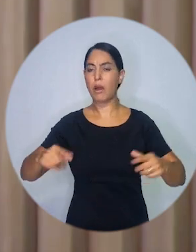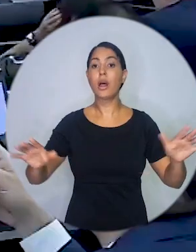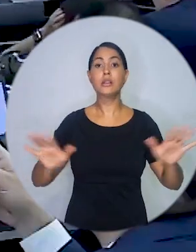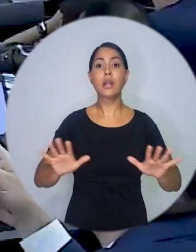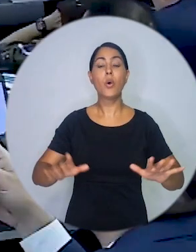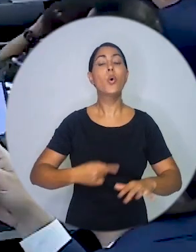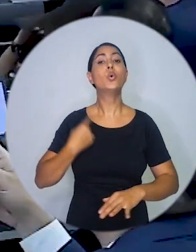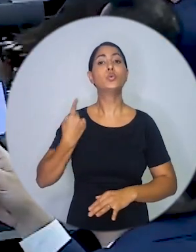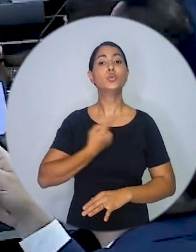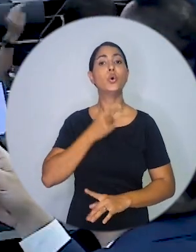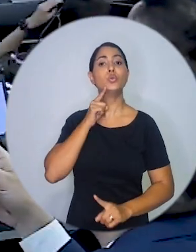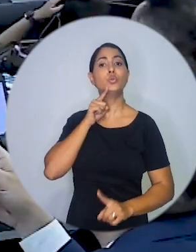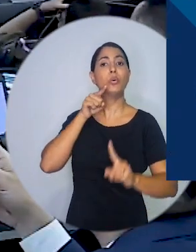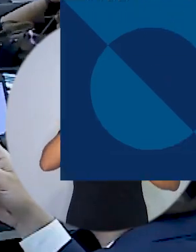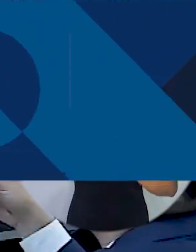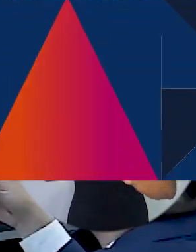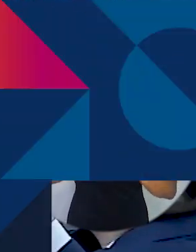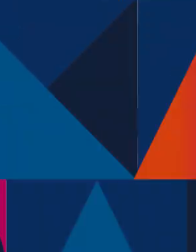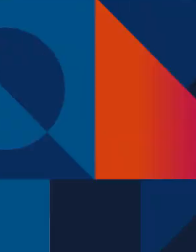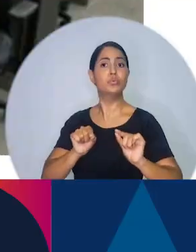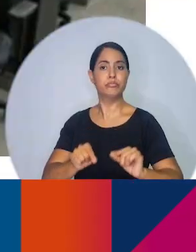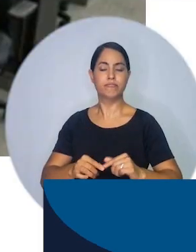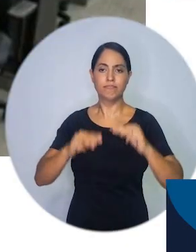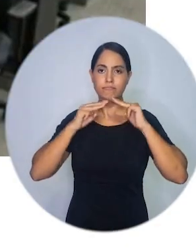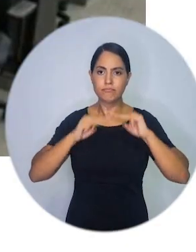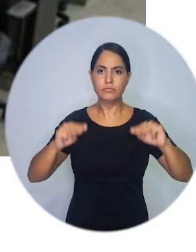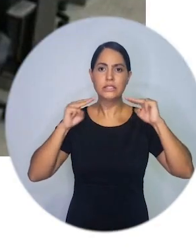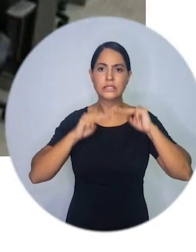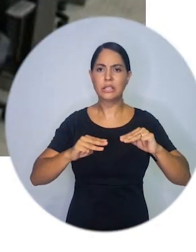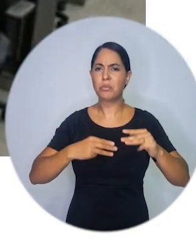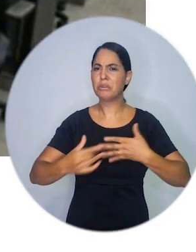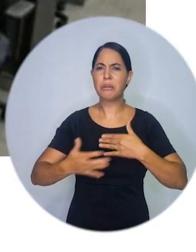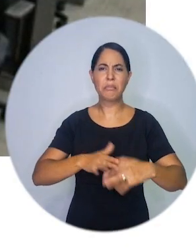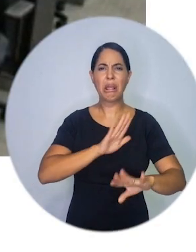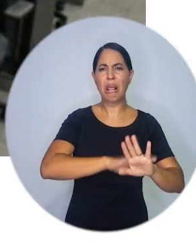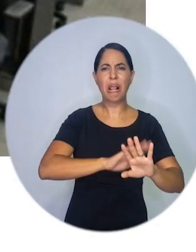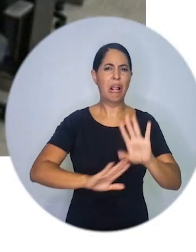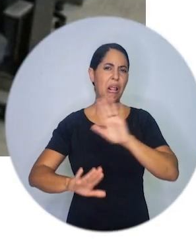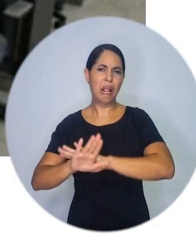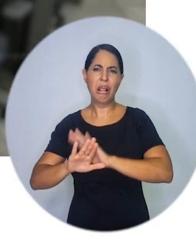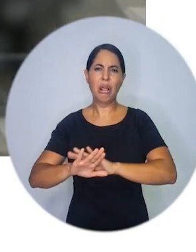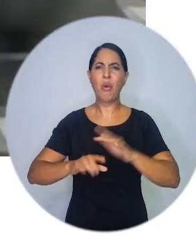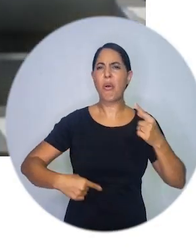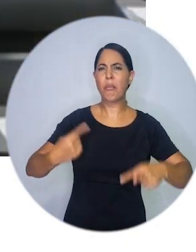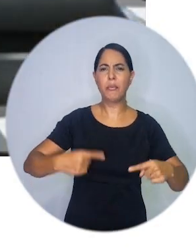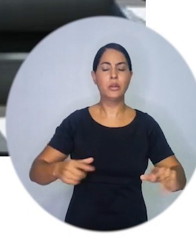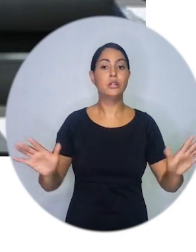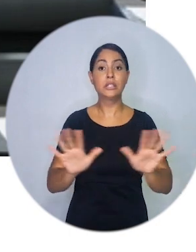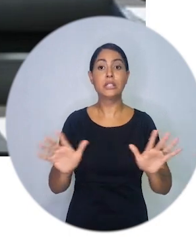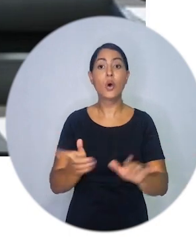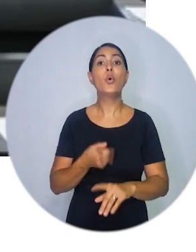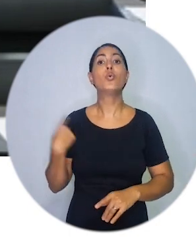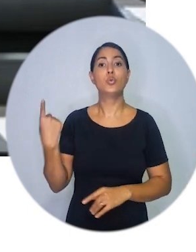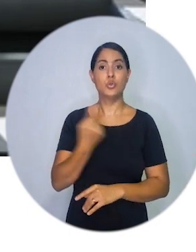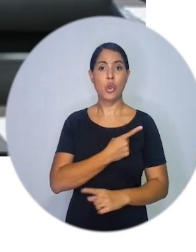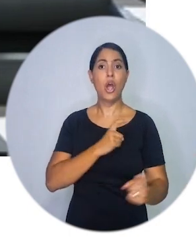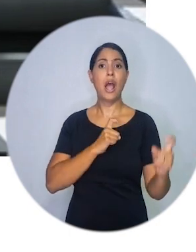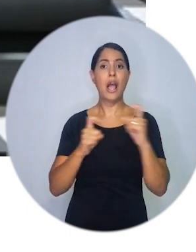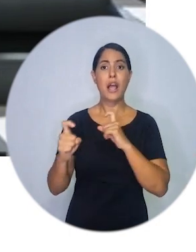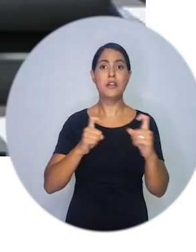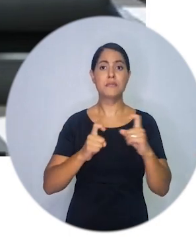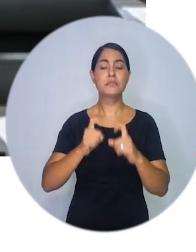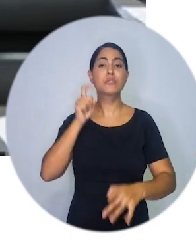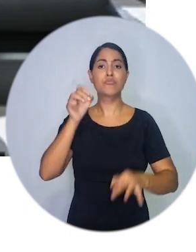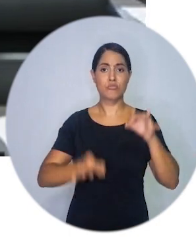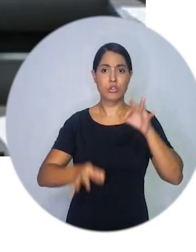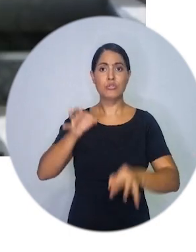seja. Nossa missão transcende inclinações políticas ou ideológicas. Representamos uma classe essencial para a